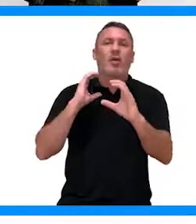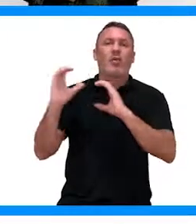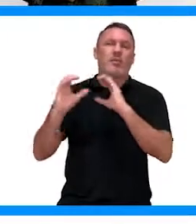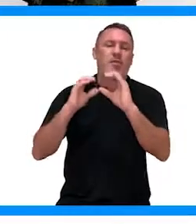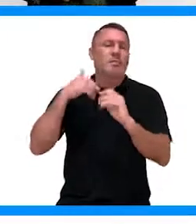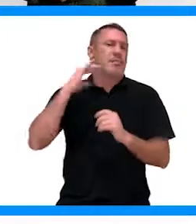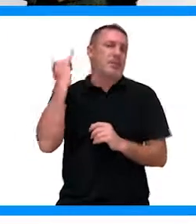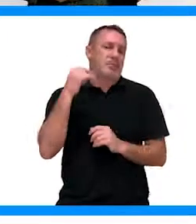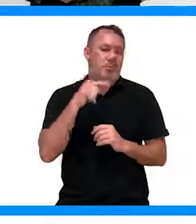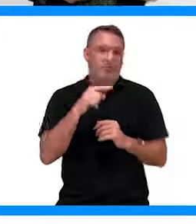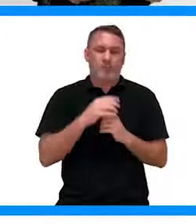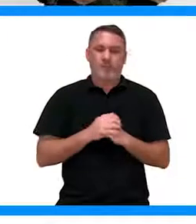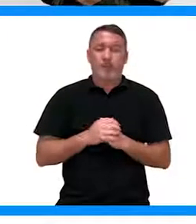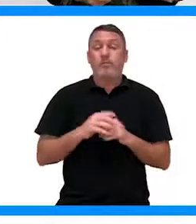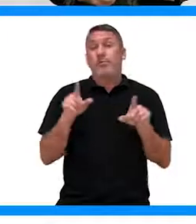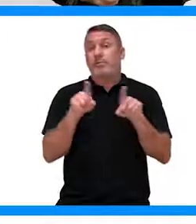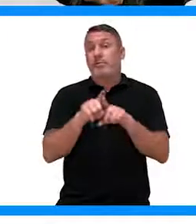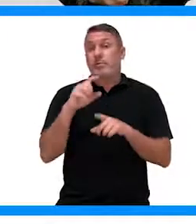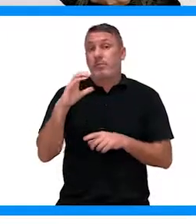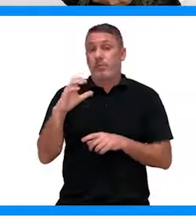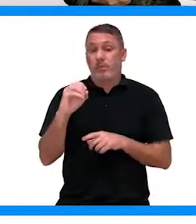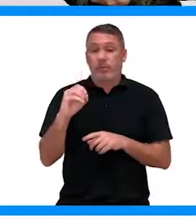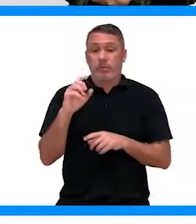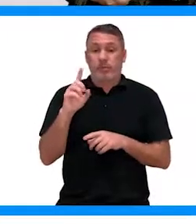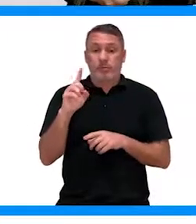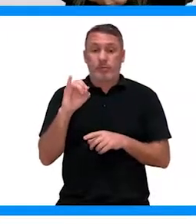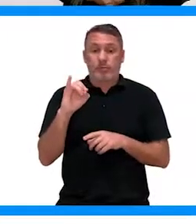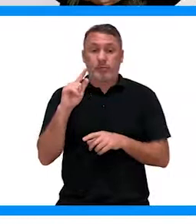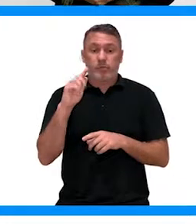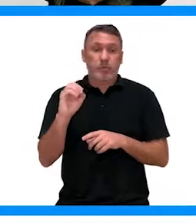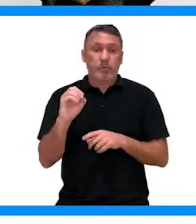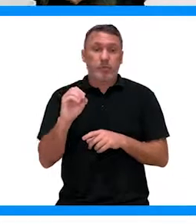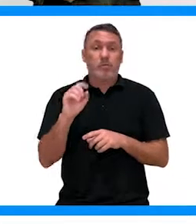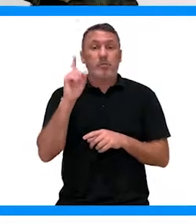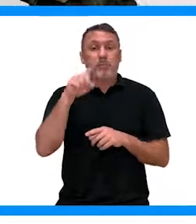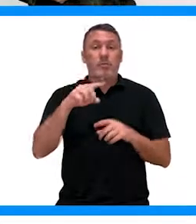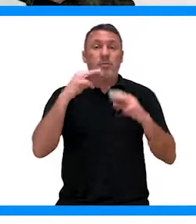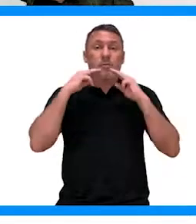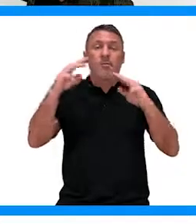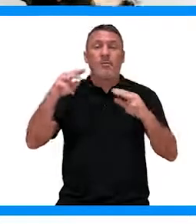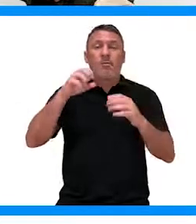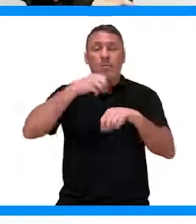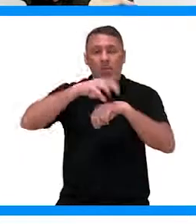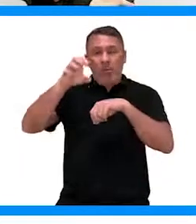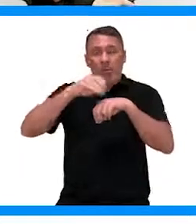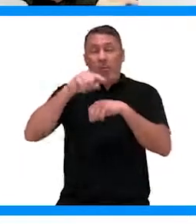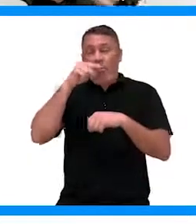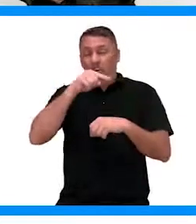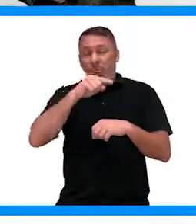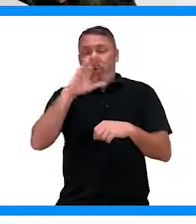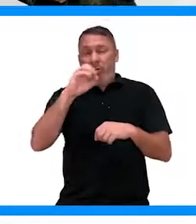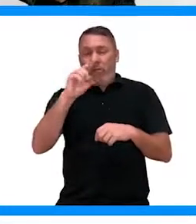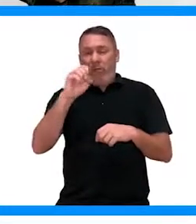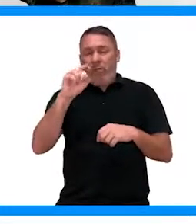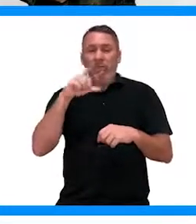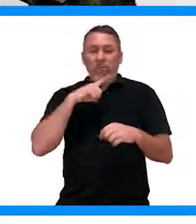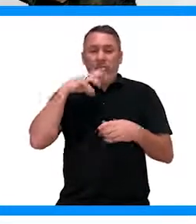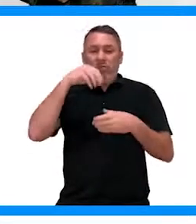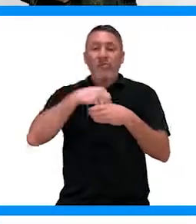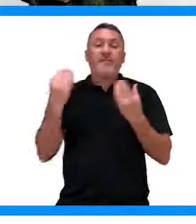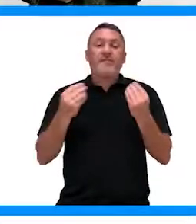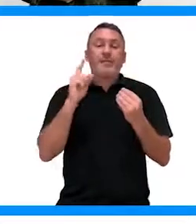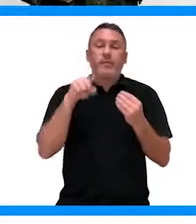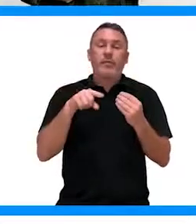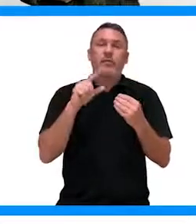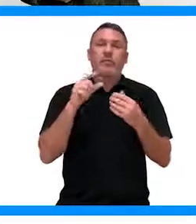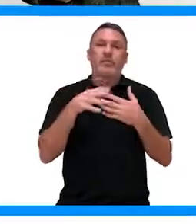mais importante. E temos o código, que é a mensagem que é transmitida. Essa mensagem, ela